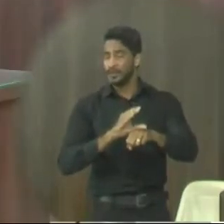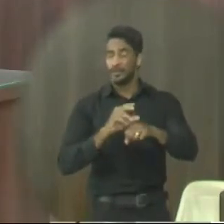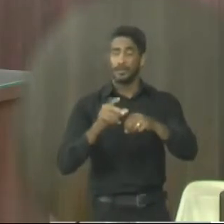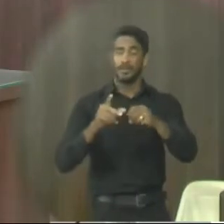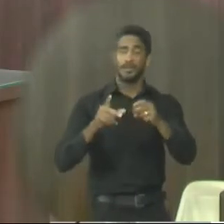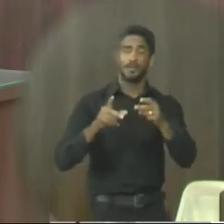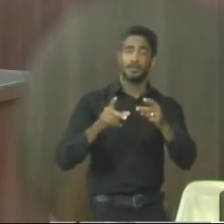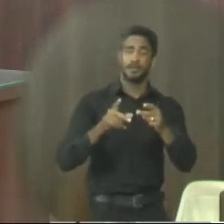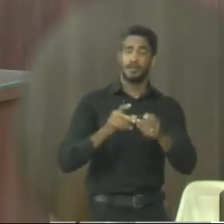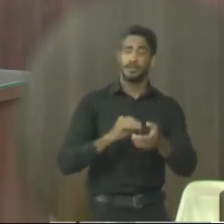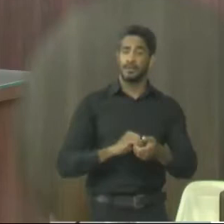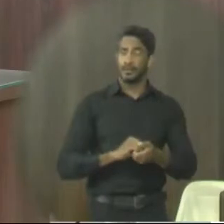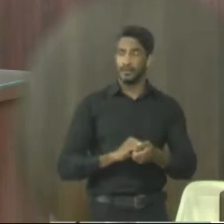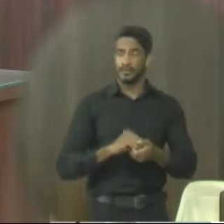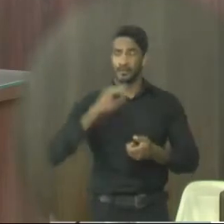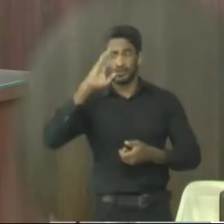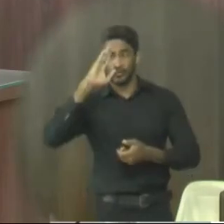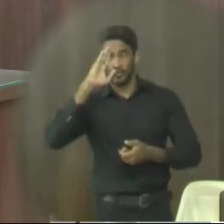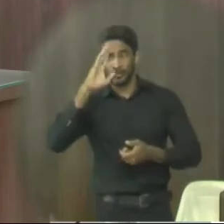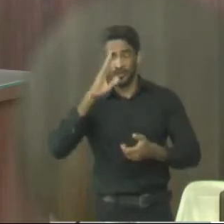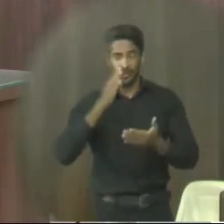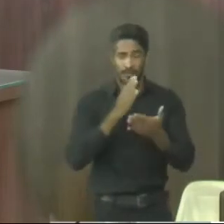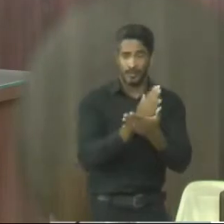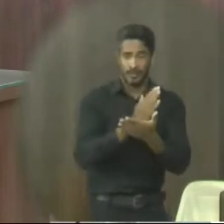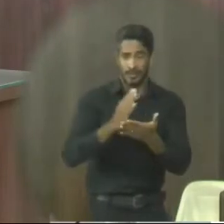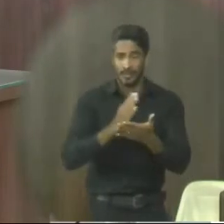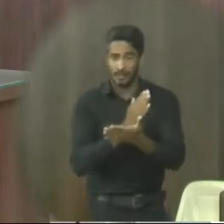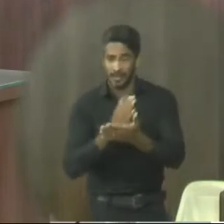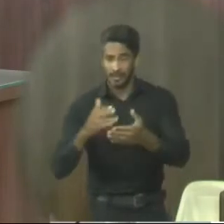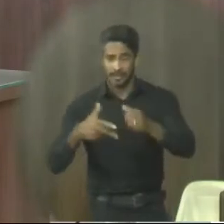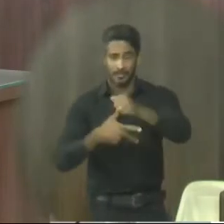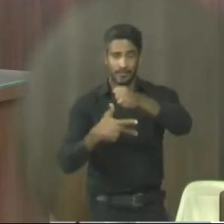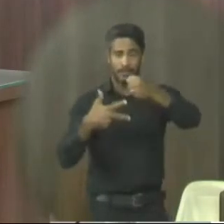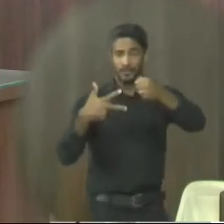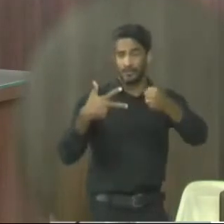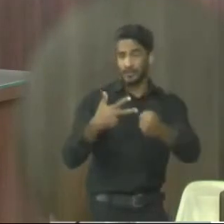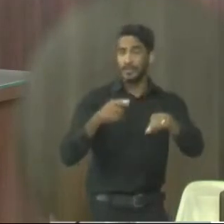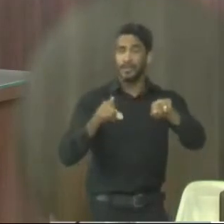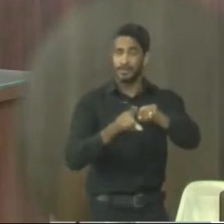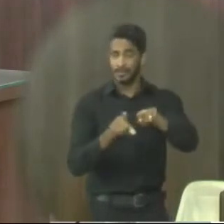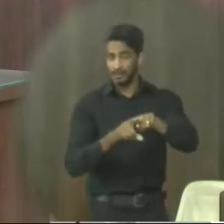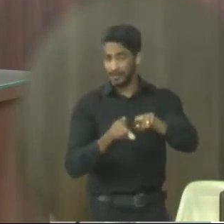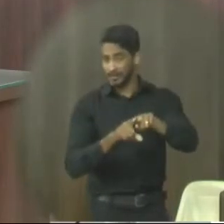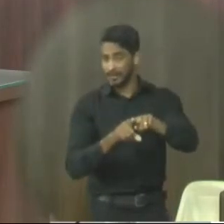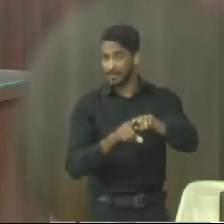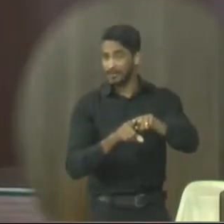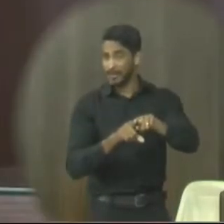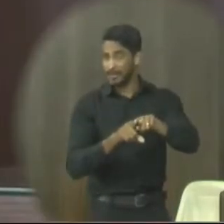inobservâncias do princípio da separação dos poderes e a consequente